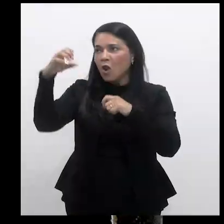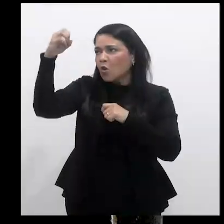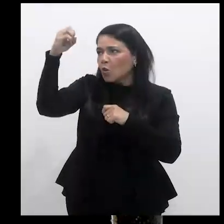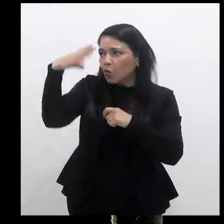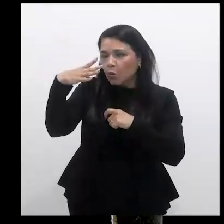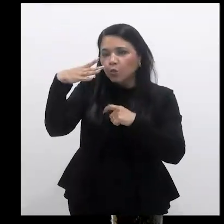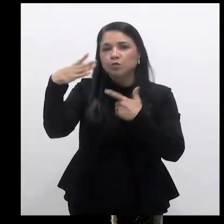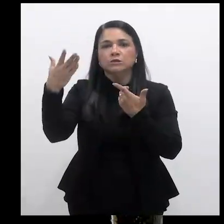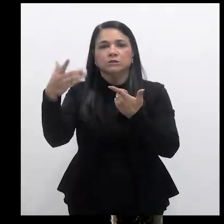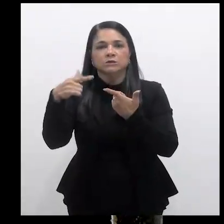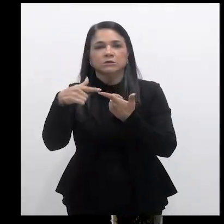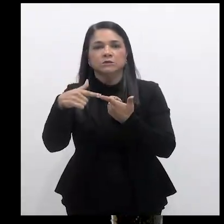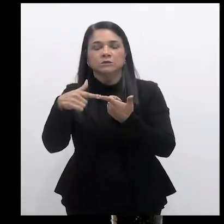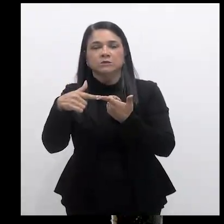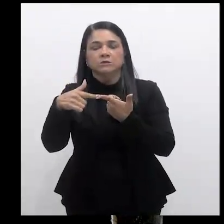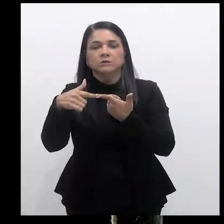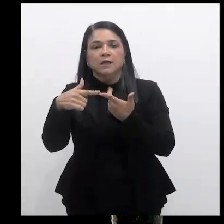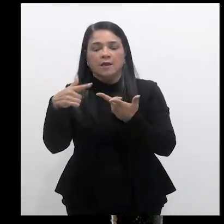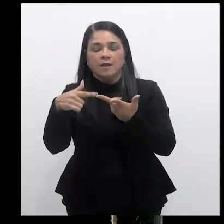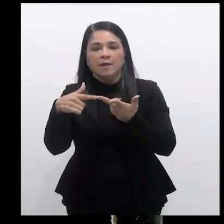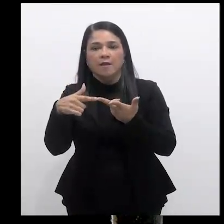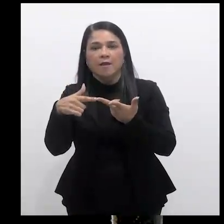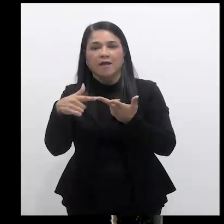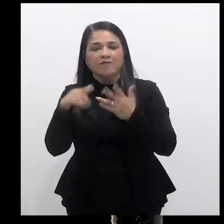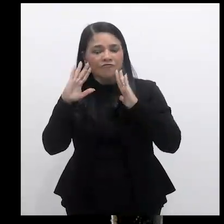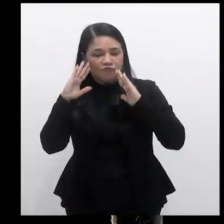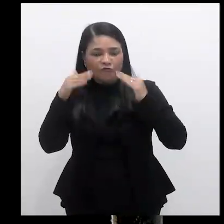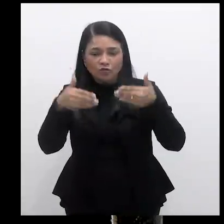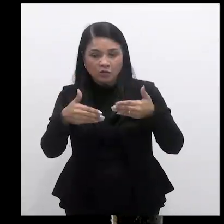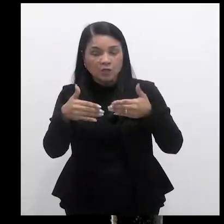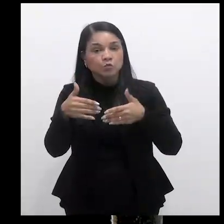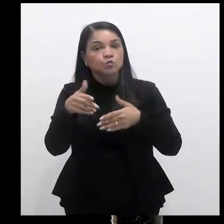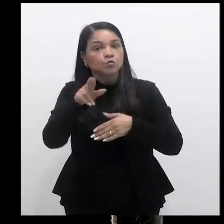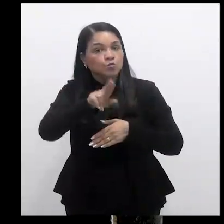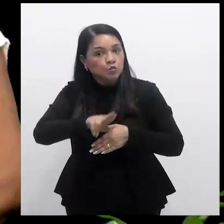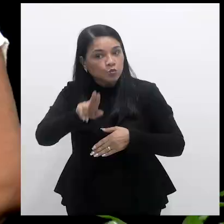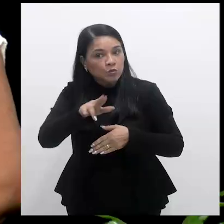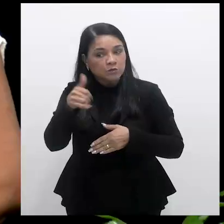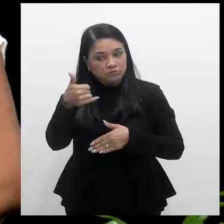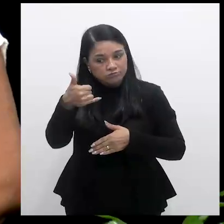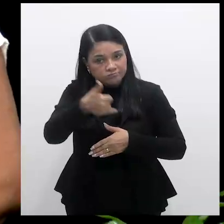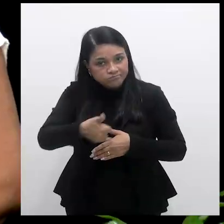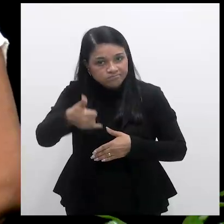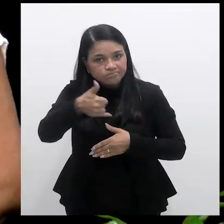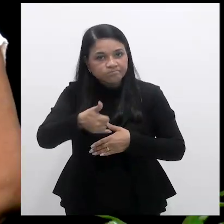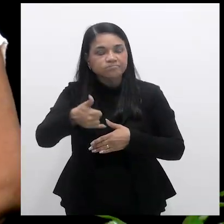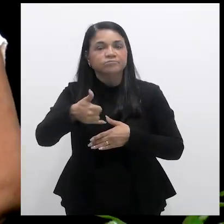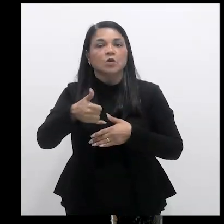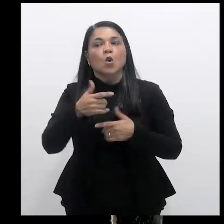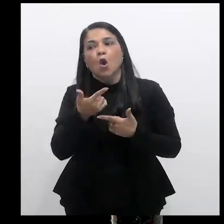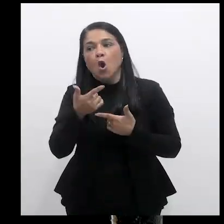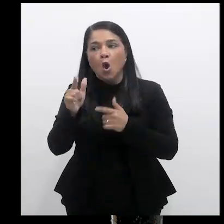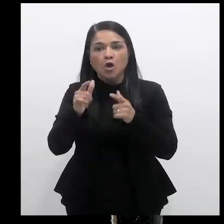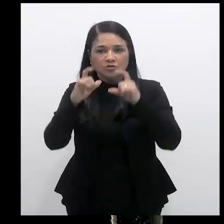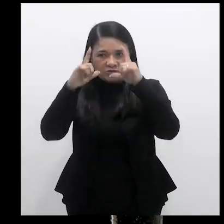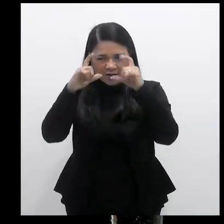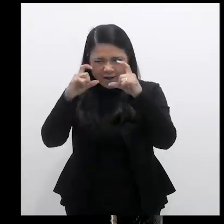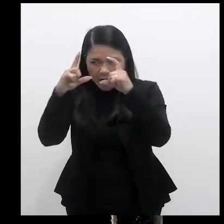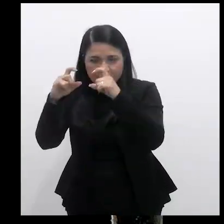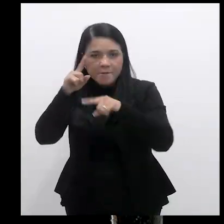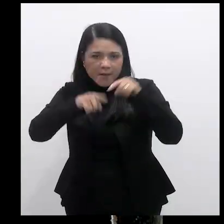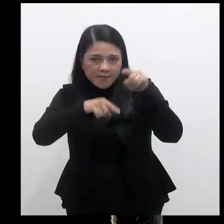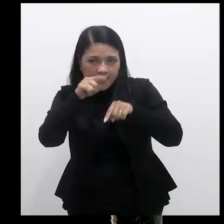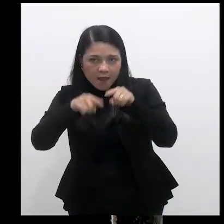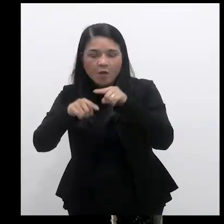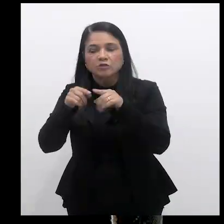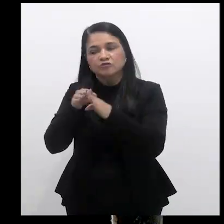luz, toda essa questão voltada, né, para usando o celular, e quem tem câmera, quem tem outros recursos também,